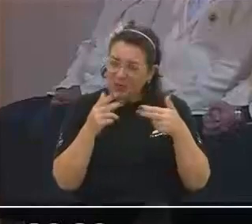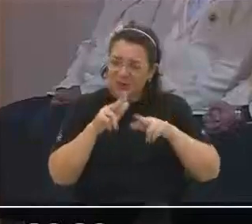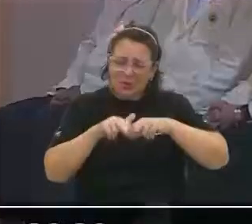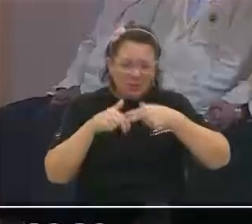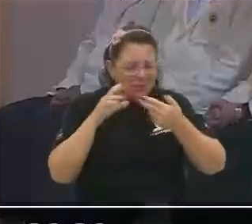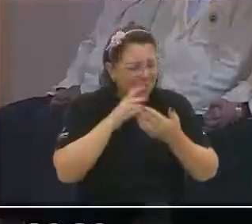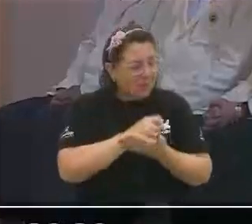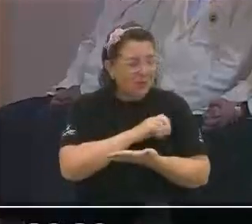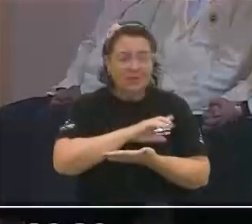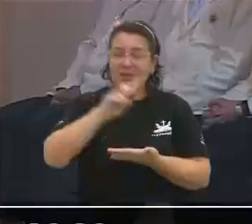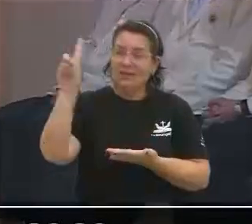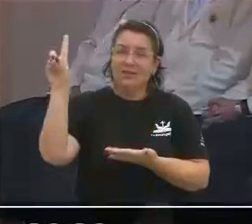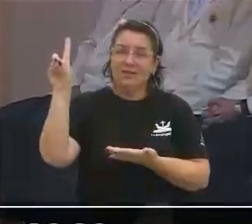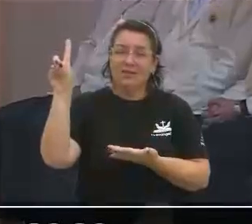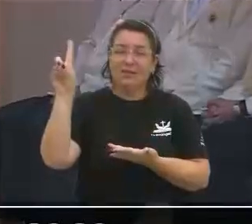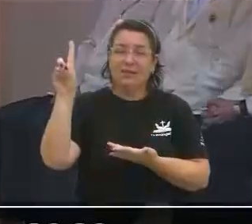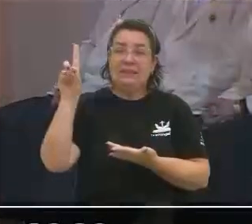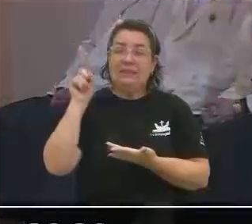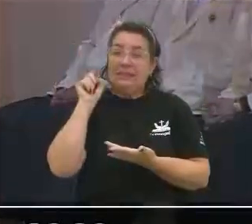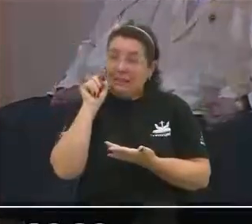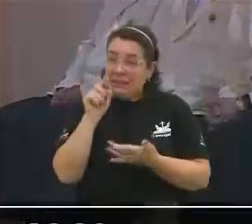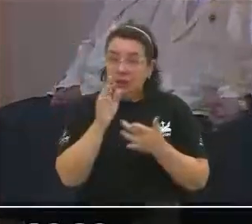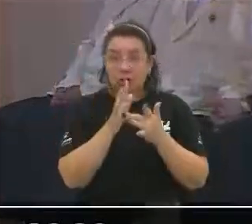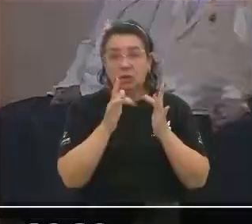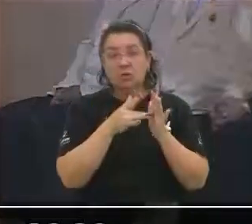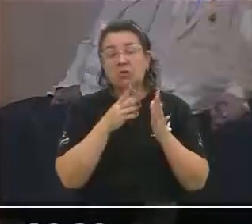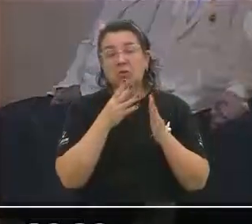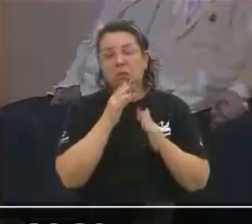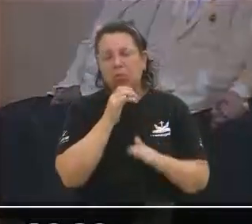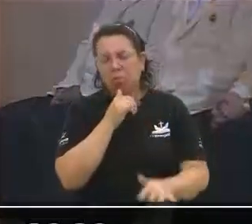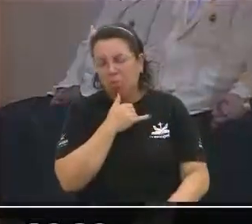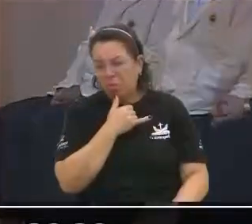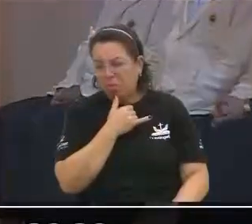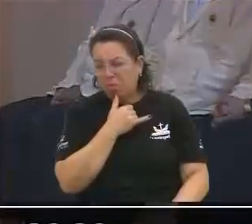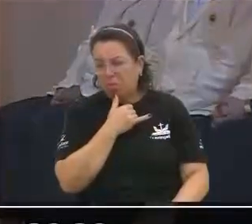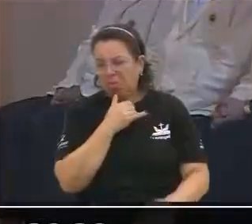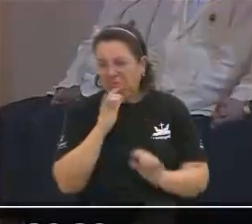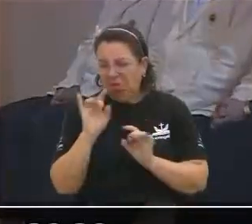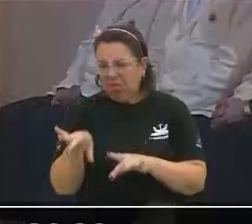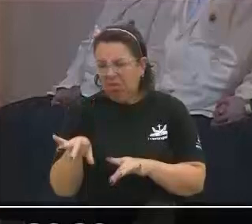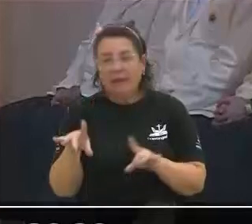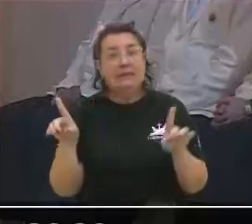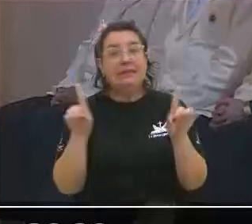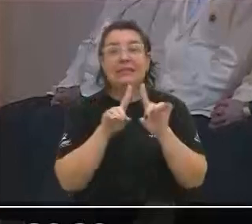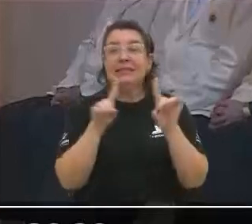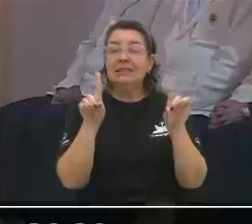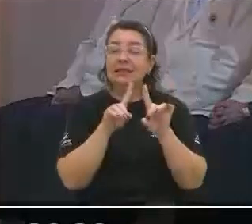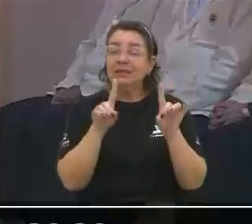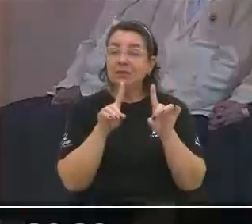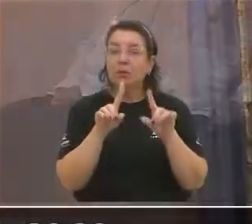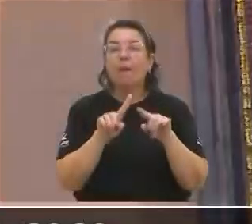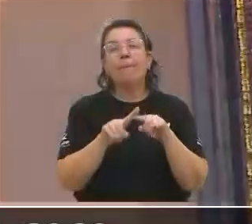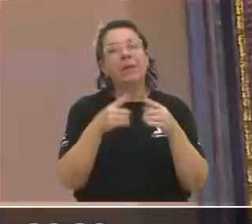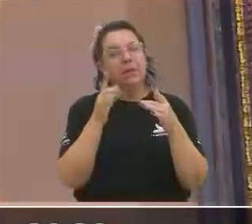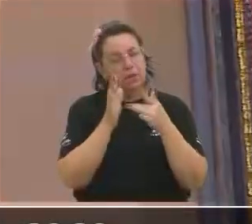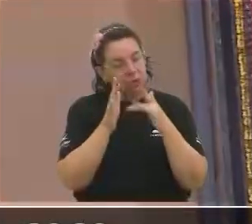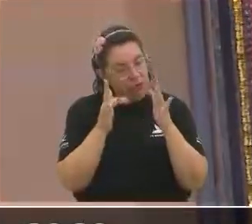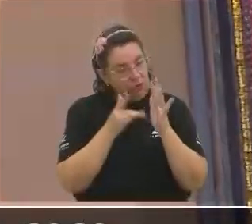o que ele disse ele não se Decepcionou mas até Jesus